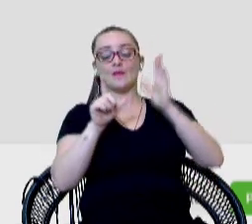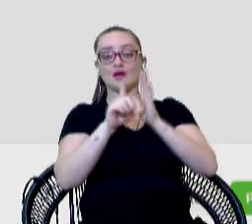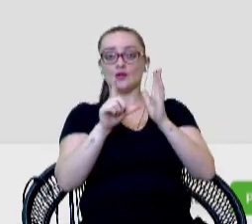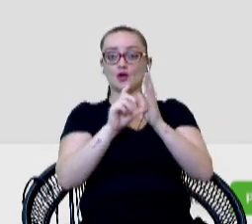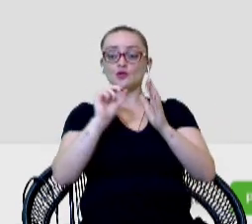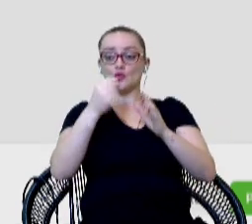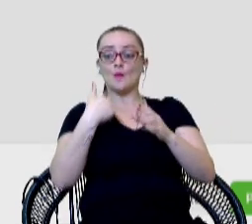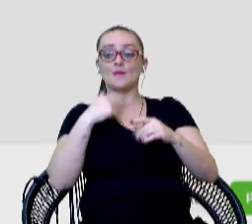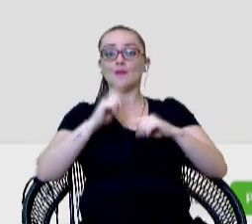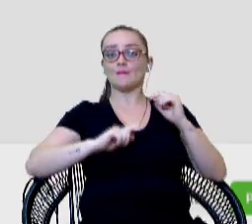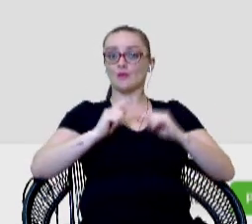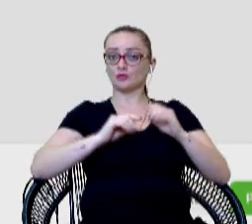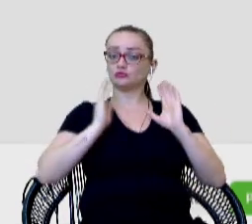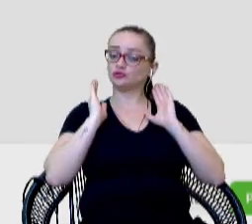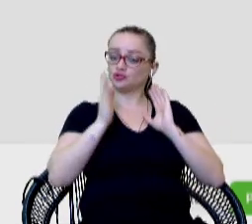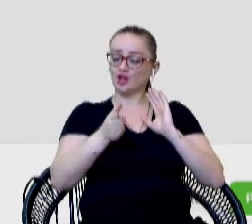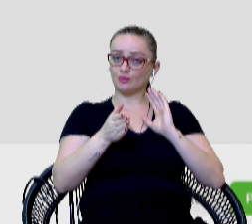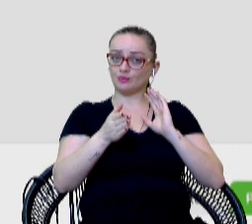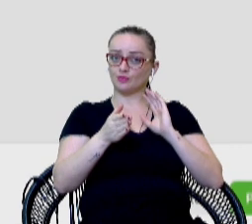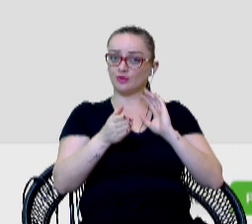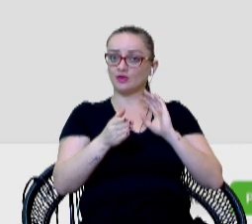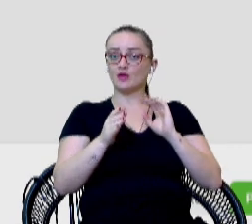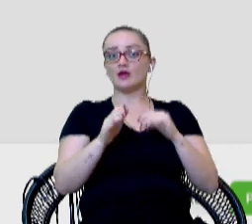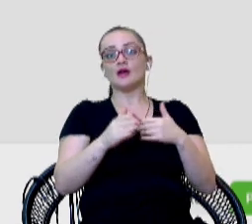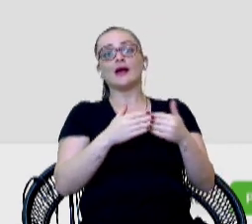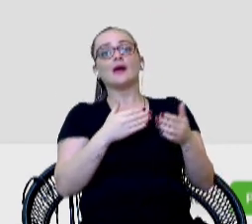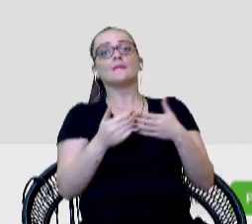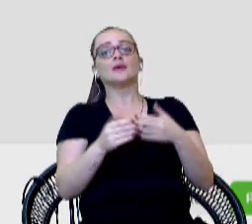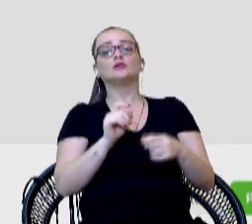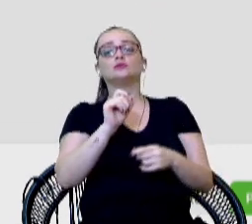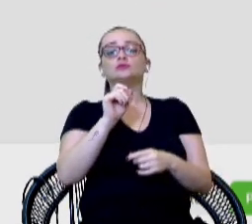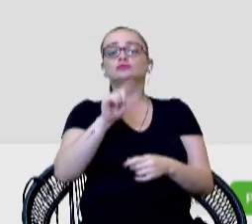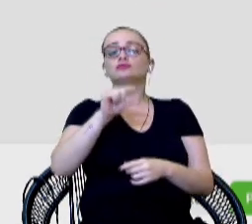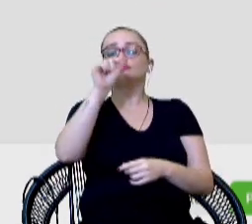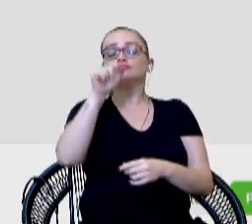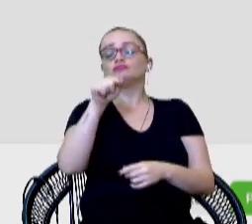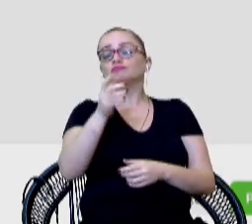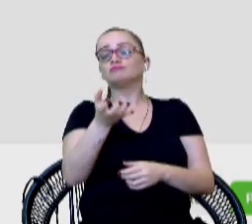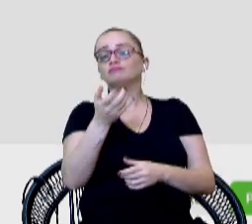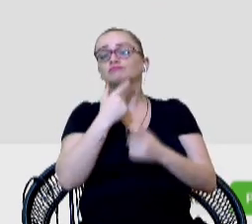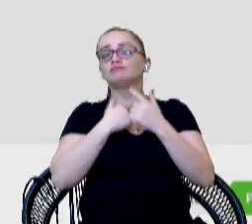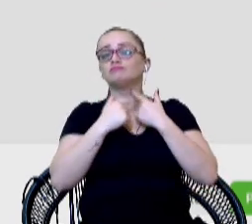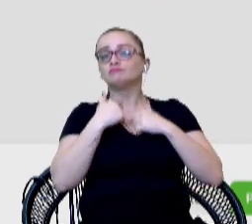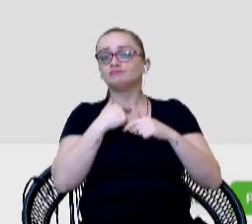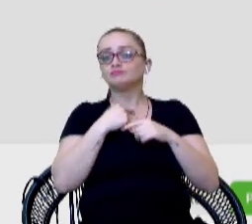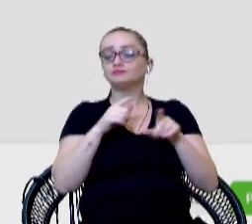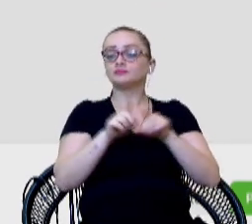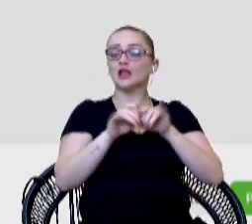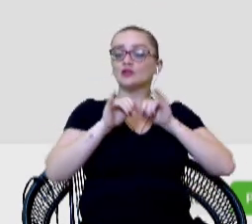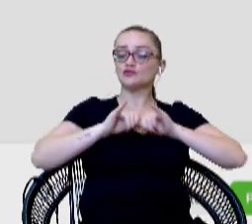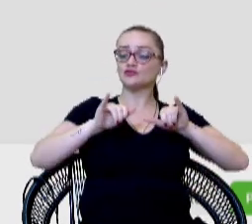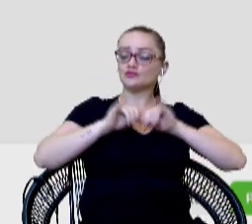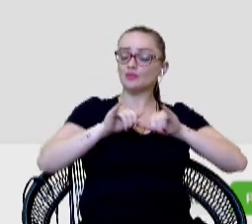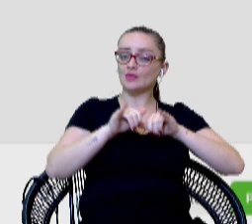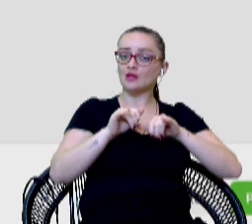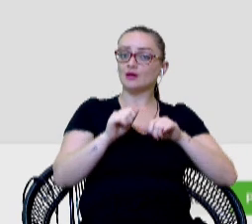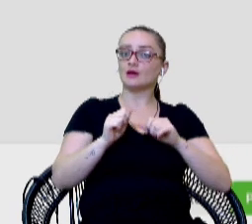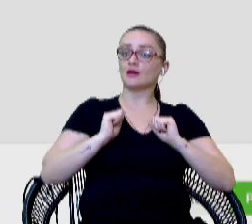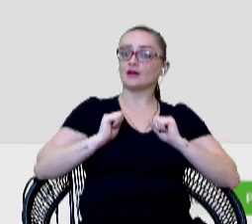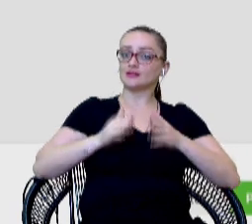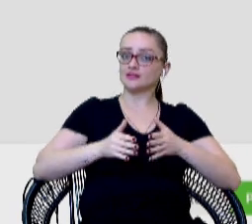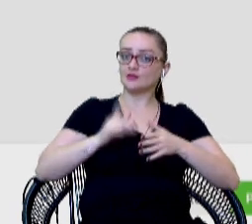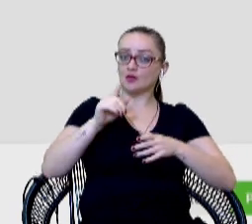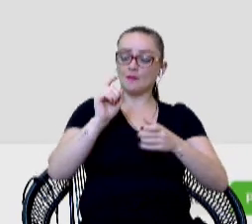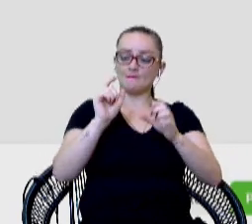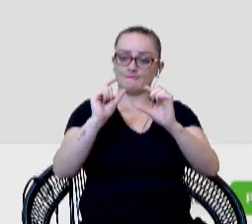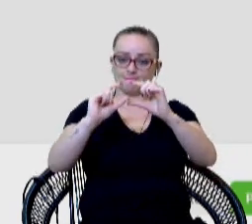ou o link do meu produto. E aí vai muito de acordo aí com o que você quer. E a chamada para ação, que é o nosso call to action, que é o